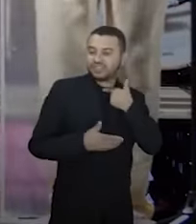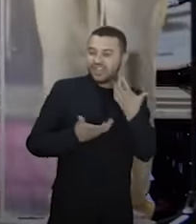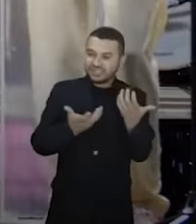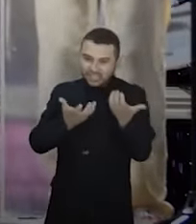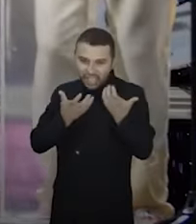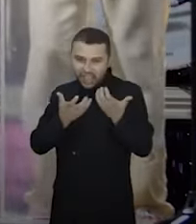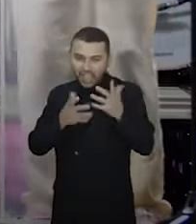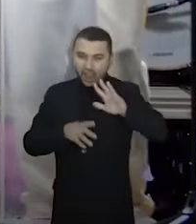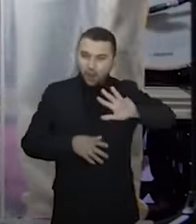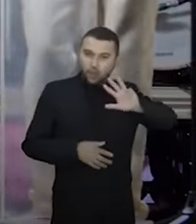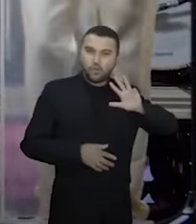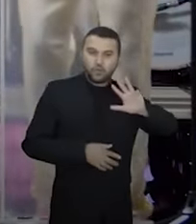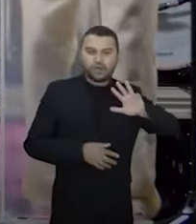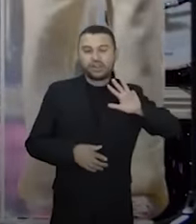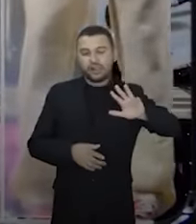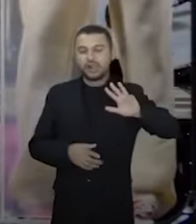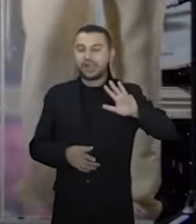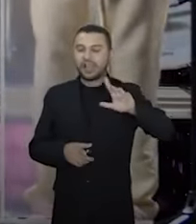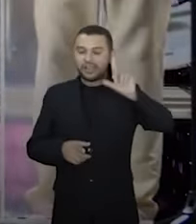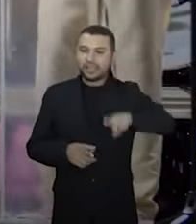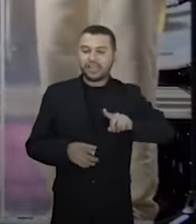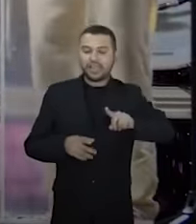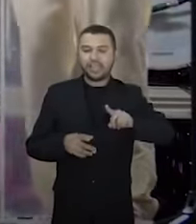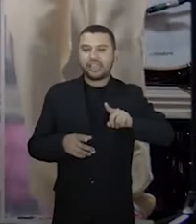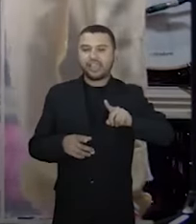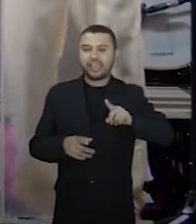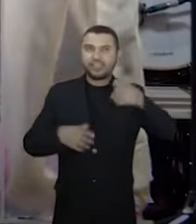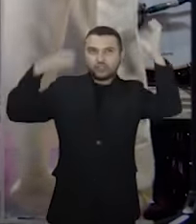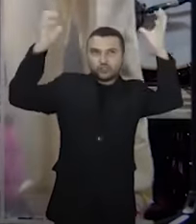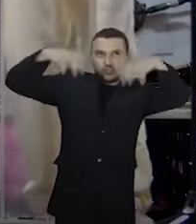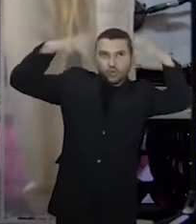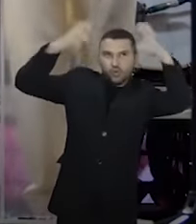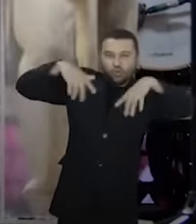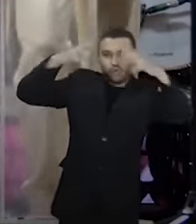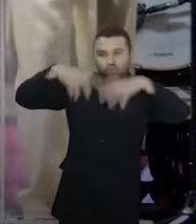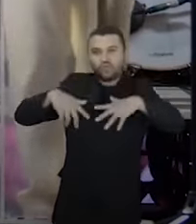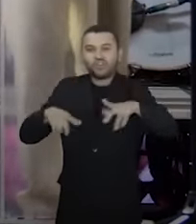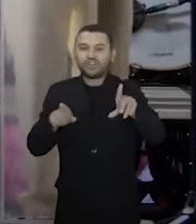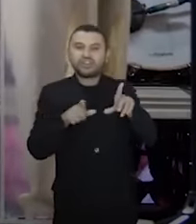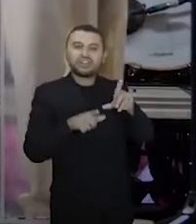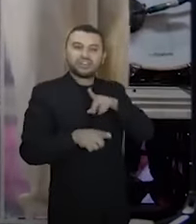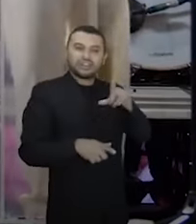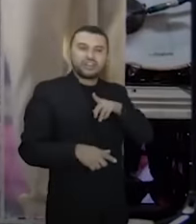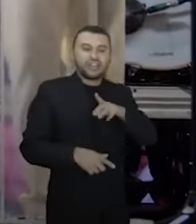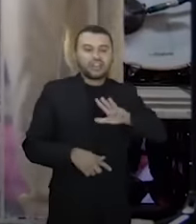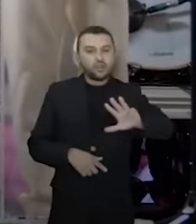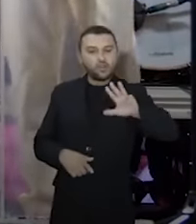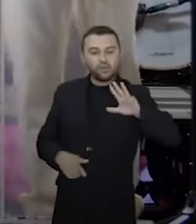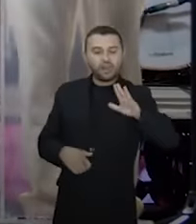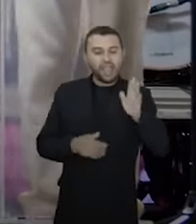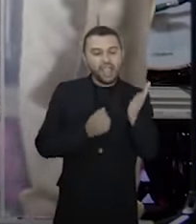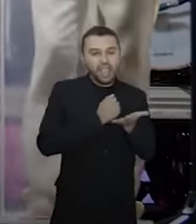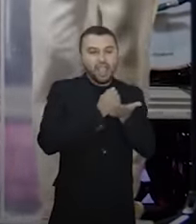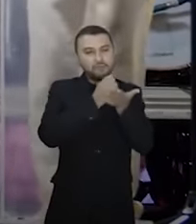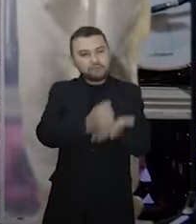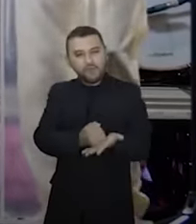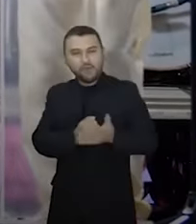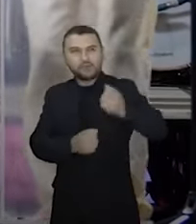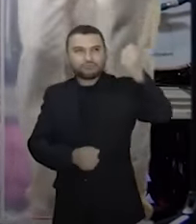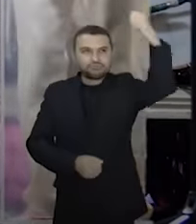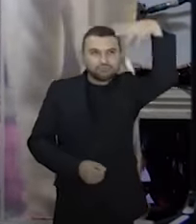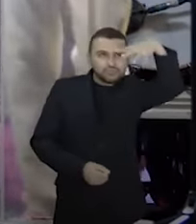Lula é o sertão com chuva, é luz num terreiro escuro, Lula é fé